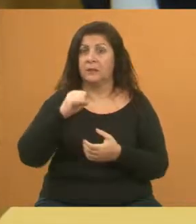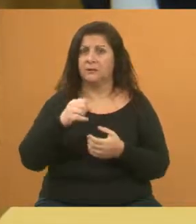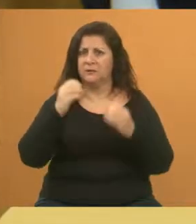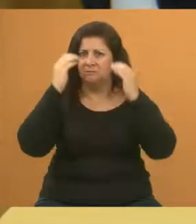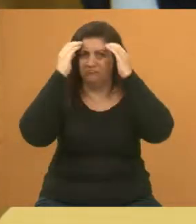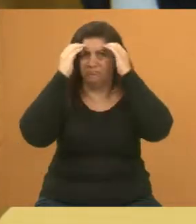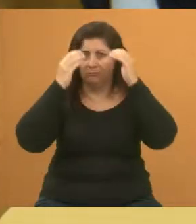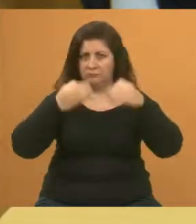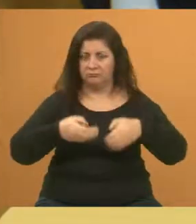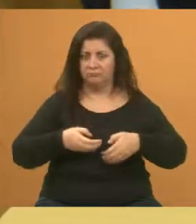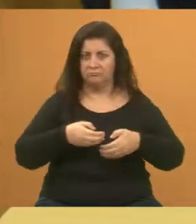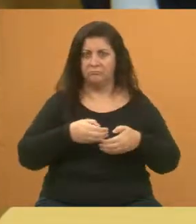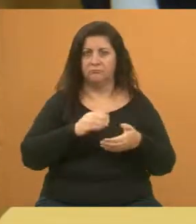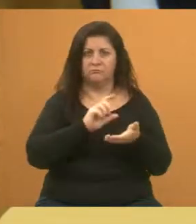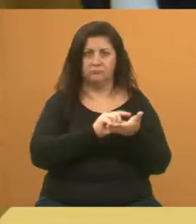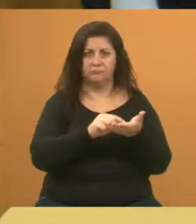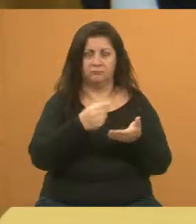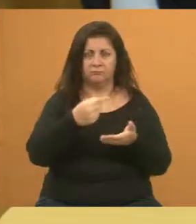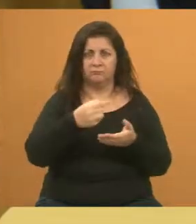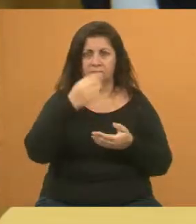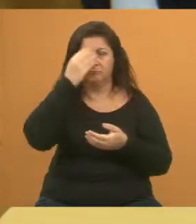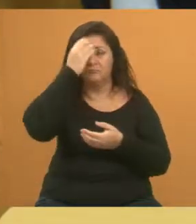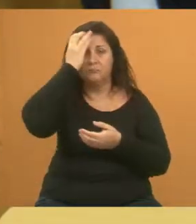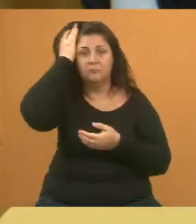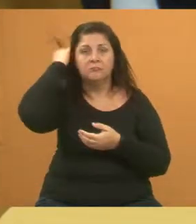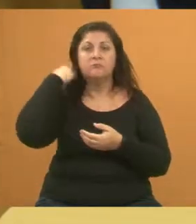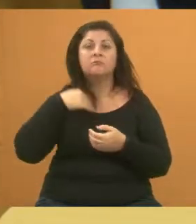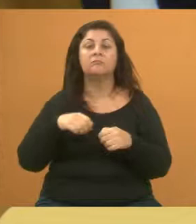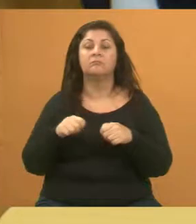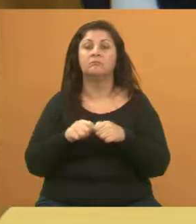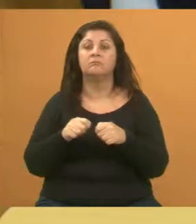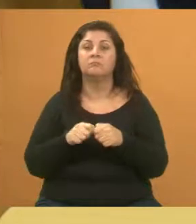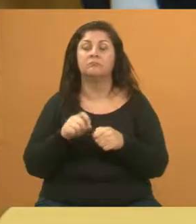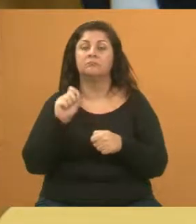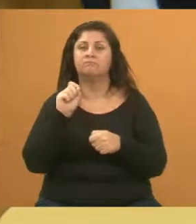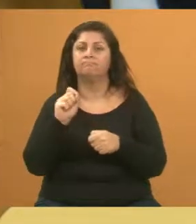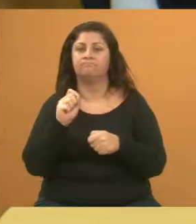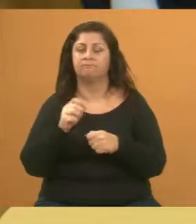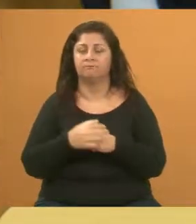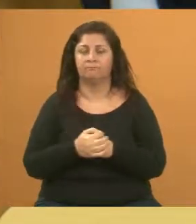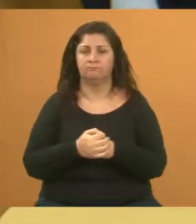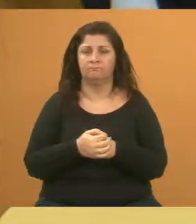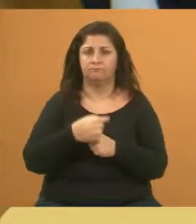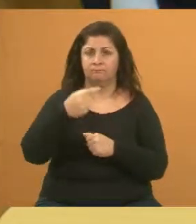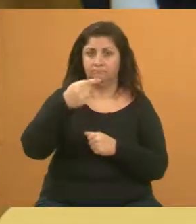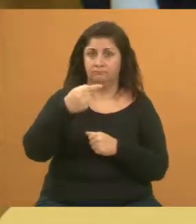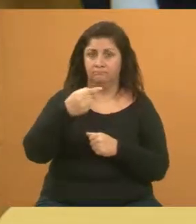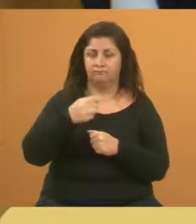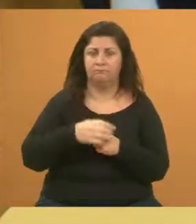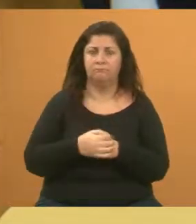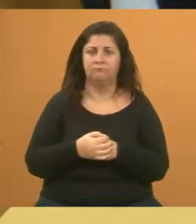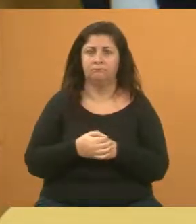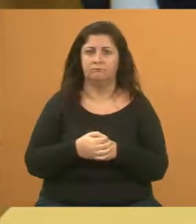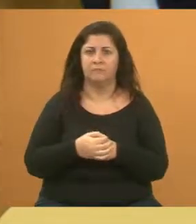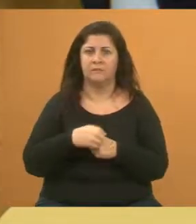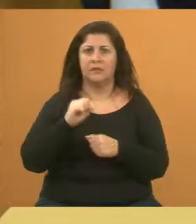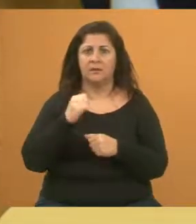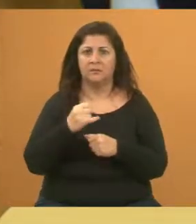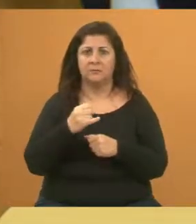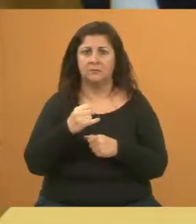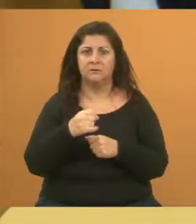do disposto no artigo 1º da presente lei acarretará as seguintes penalidades. Primeiro, na primeira